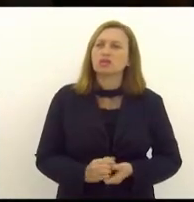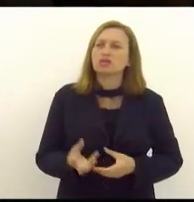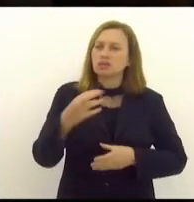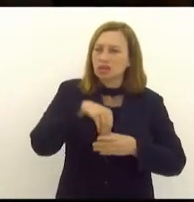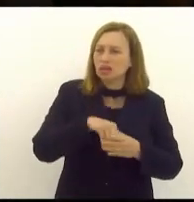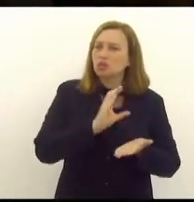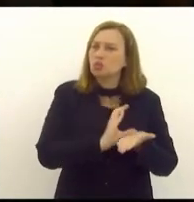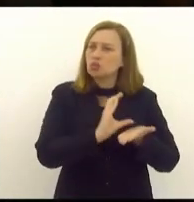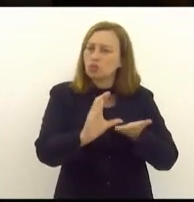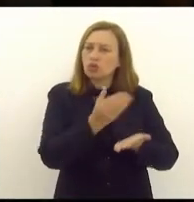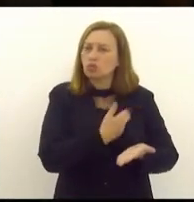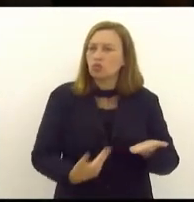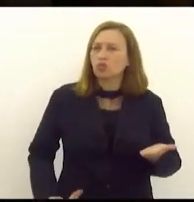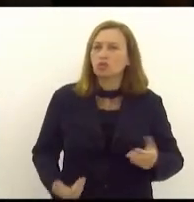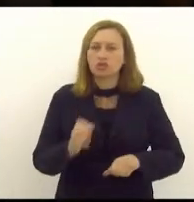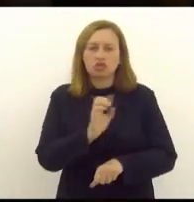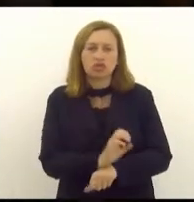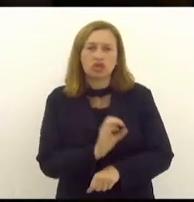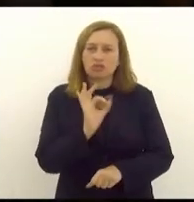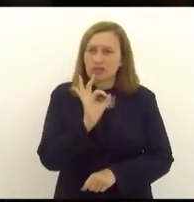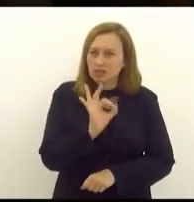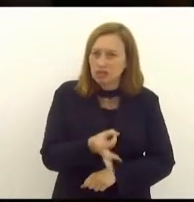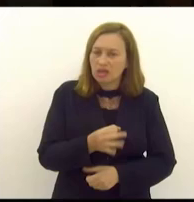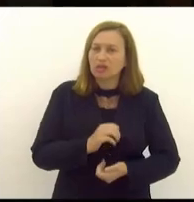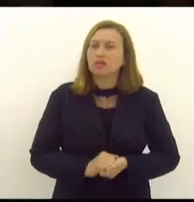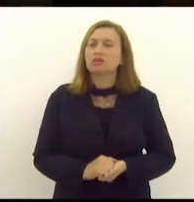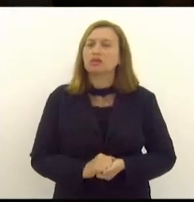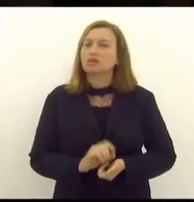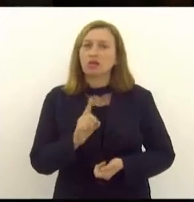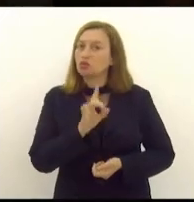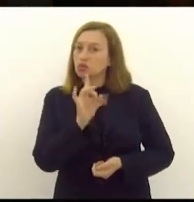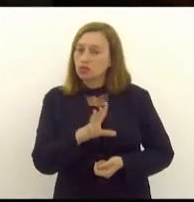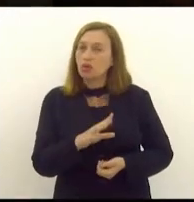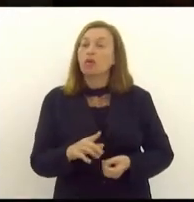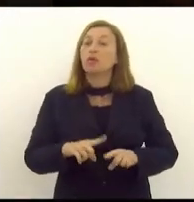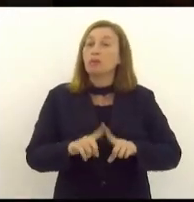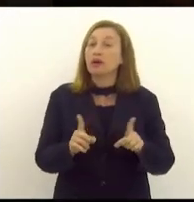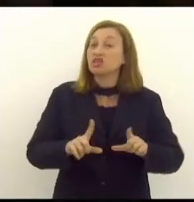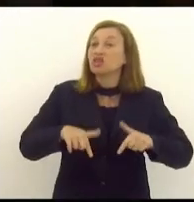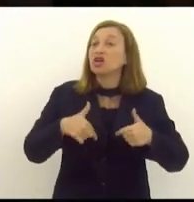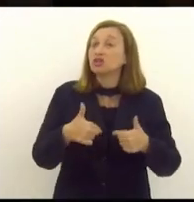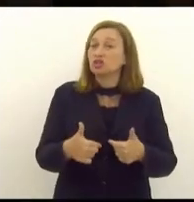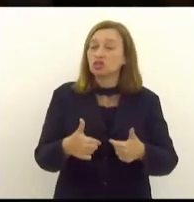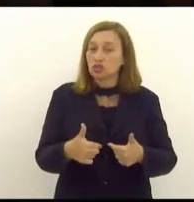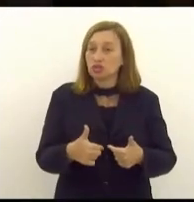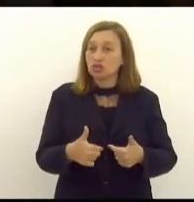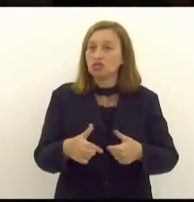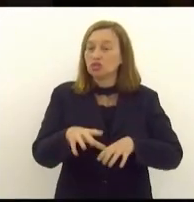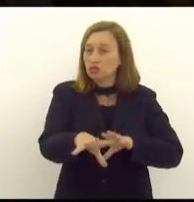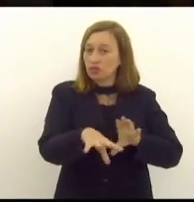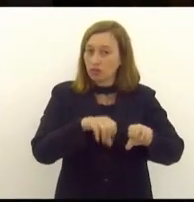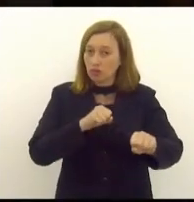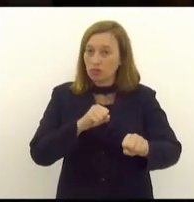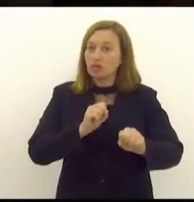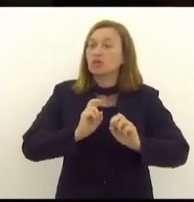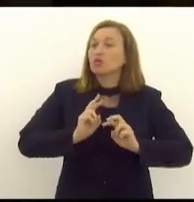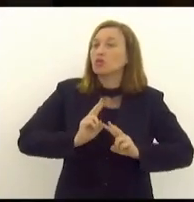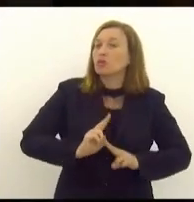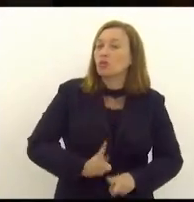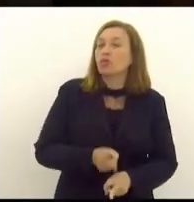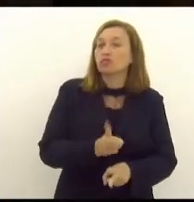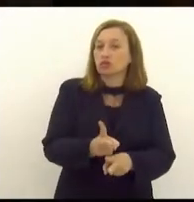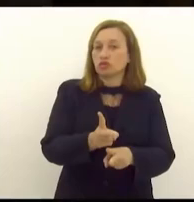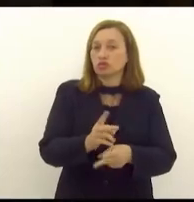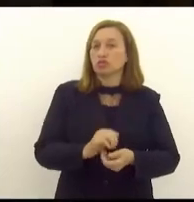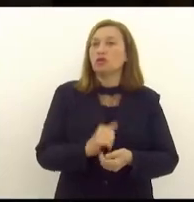orçamento Público do Estado de maneira concreta mas não só isso de ações de formação continuada